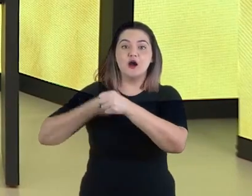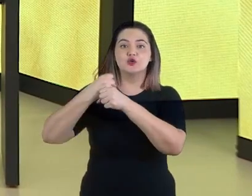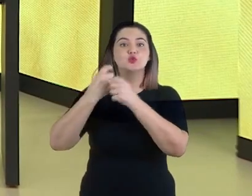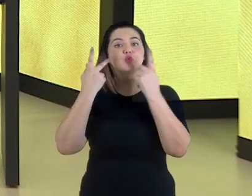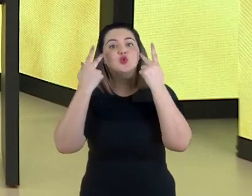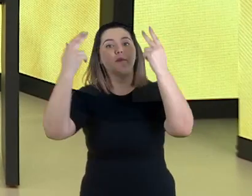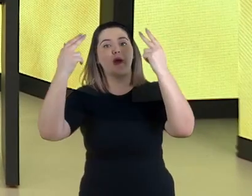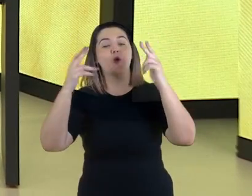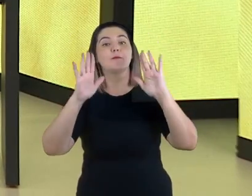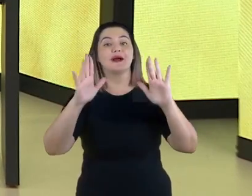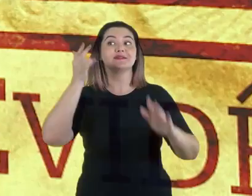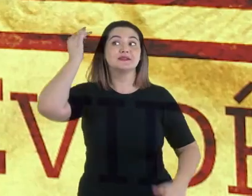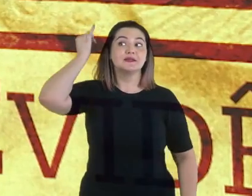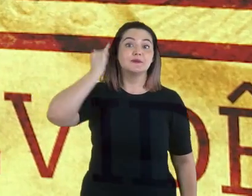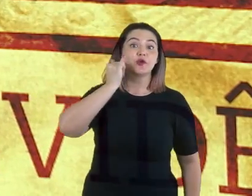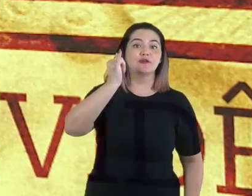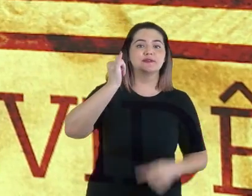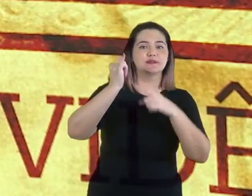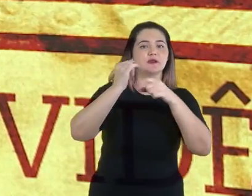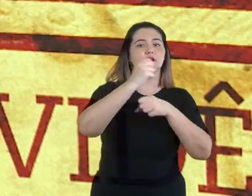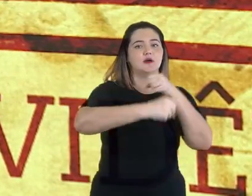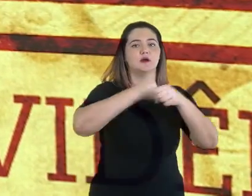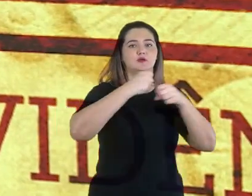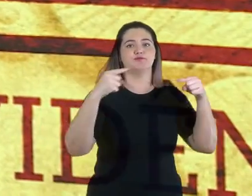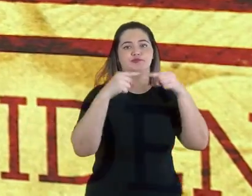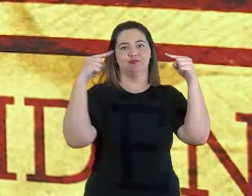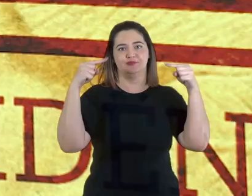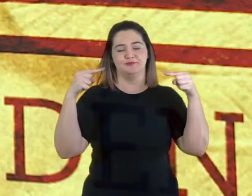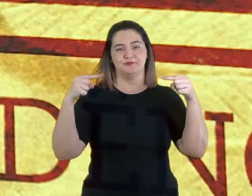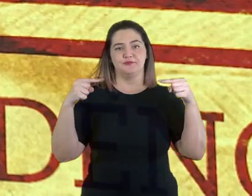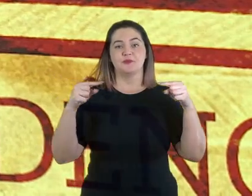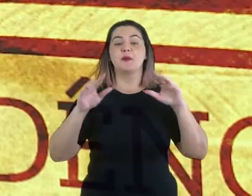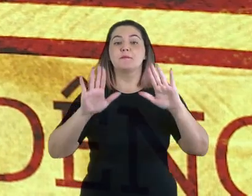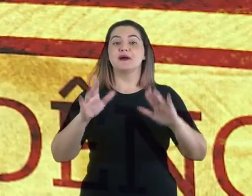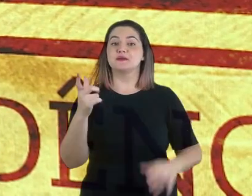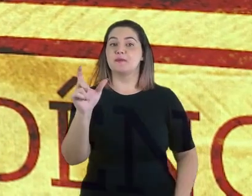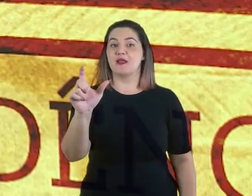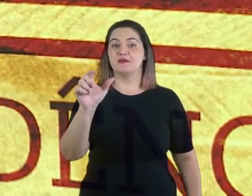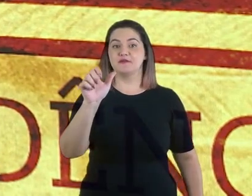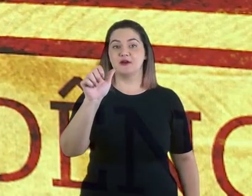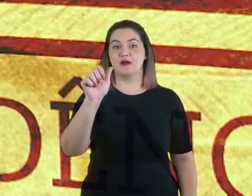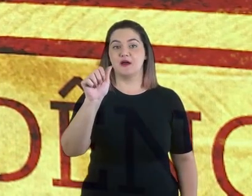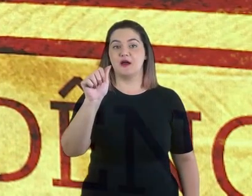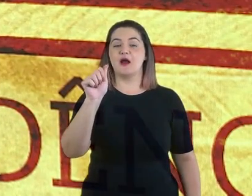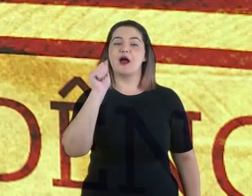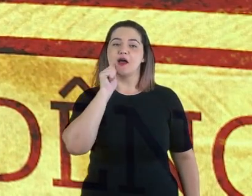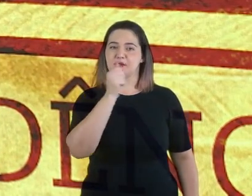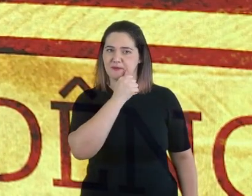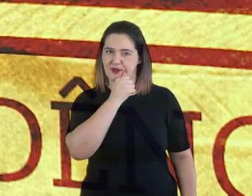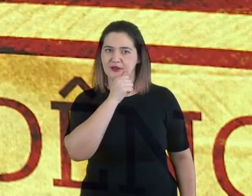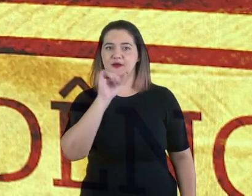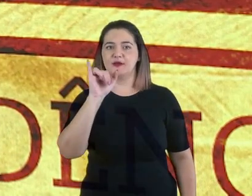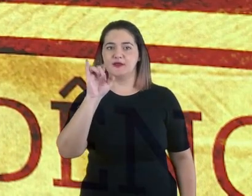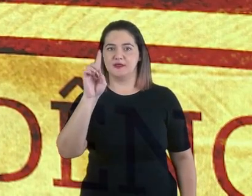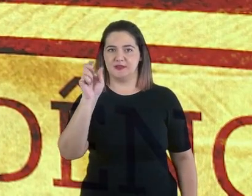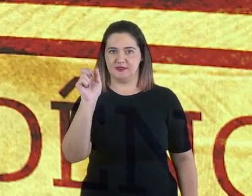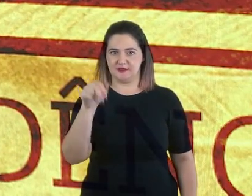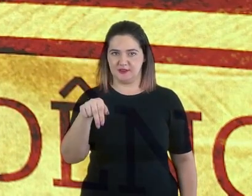anos proféticos. Ok. De fato, a palavra aramaica, idam, que eu apresentei para vocês, o termo que Daniel